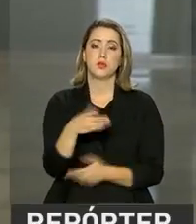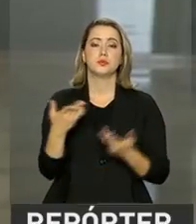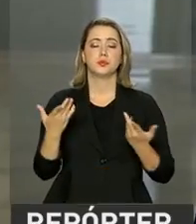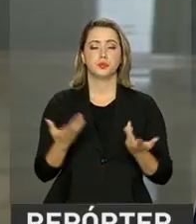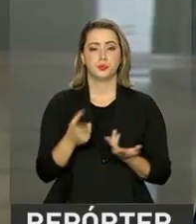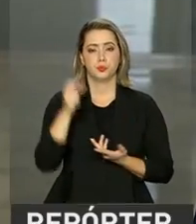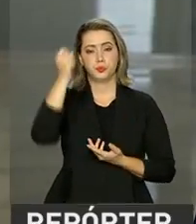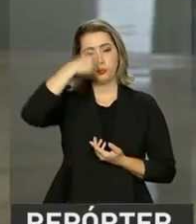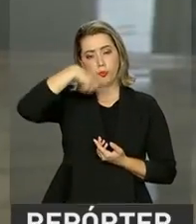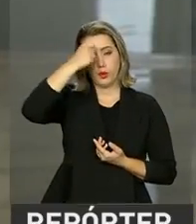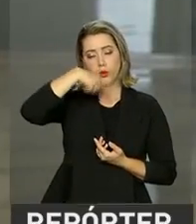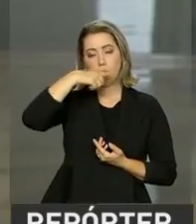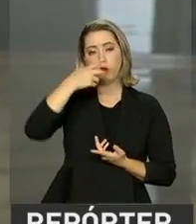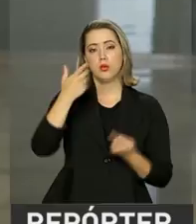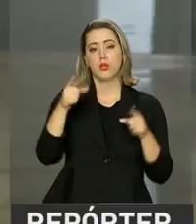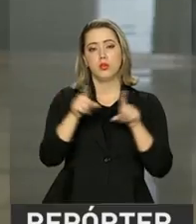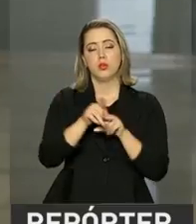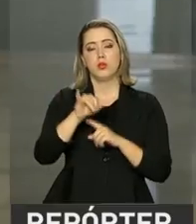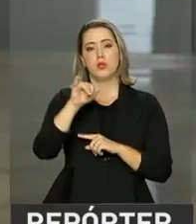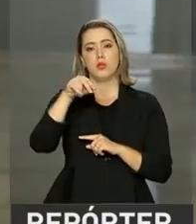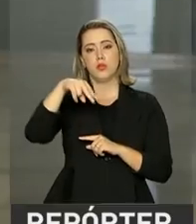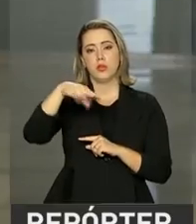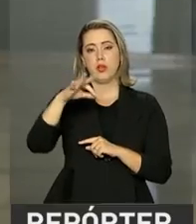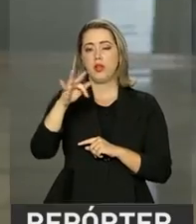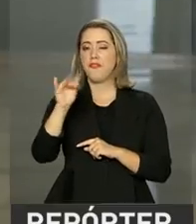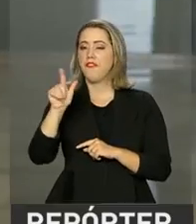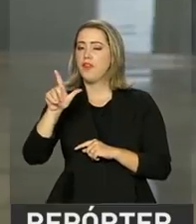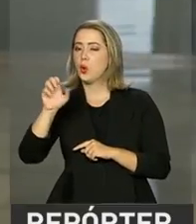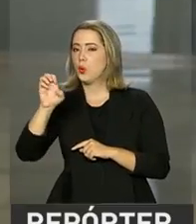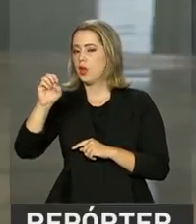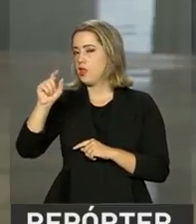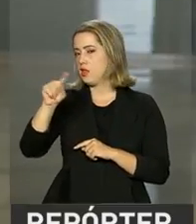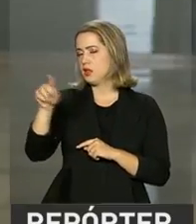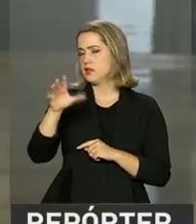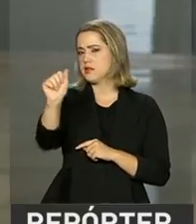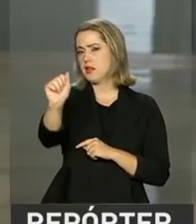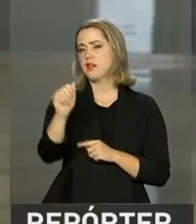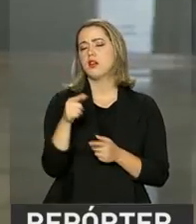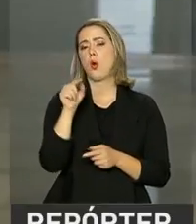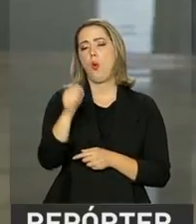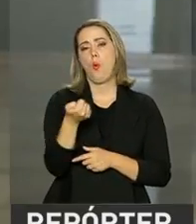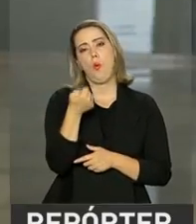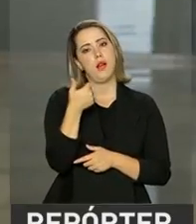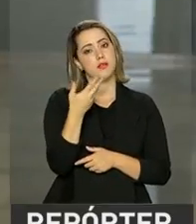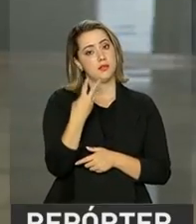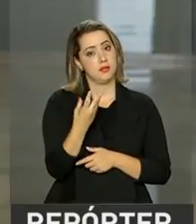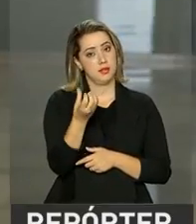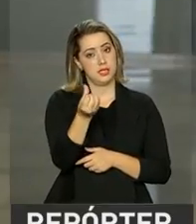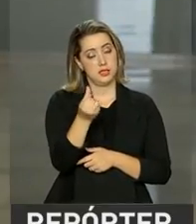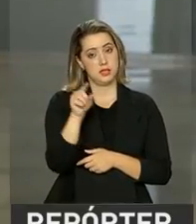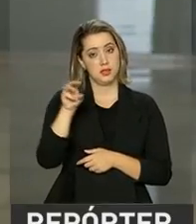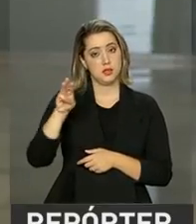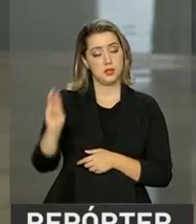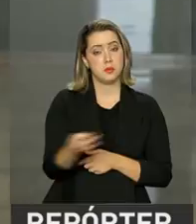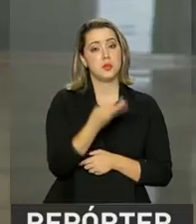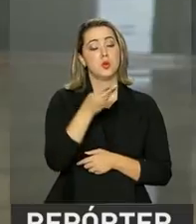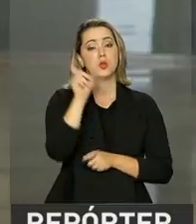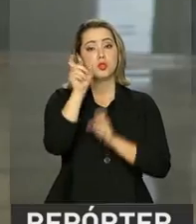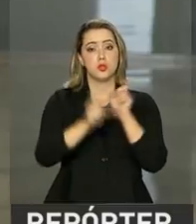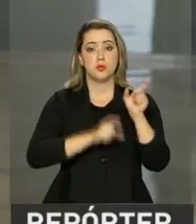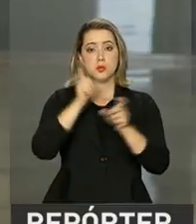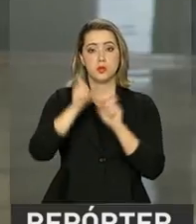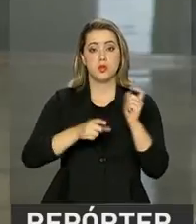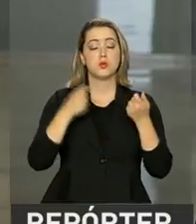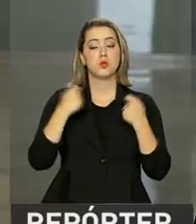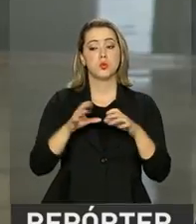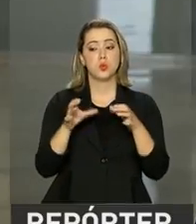influenza a popularmente conhecida como gripe nessas quase 30 milhões de pessoas fazem parte dos grupos prioritários